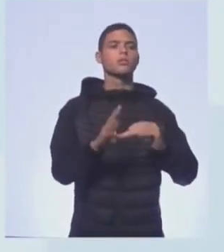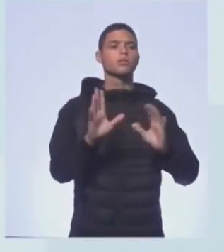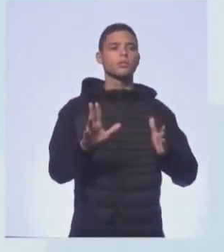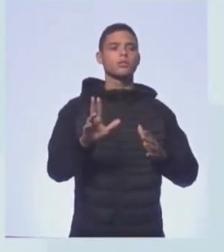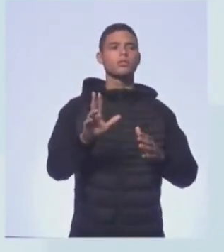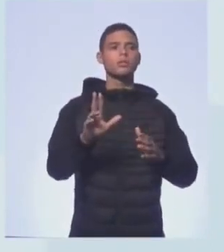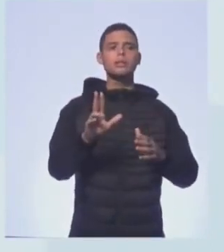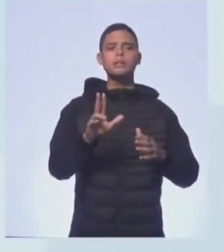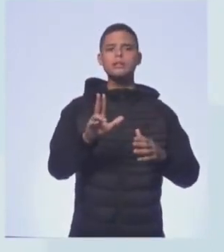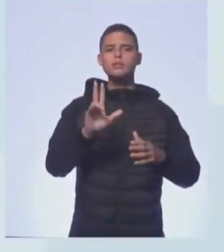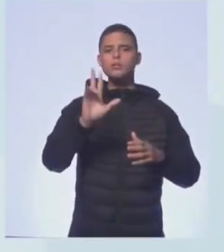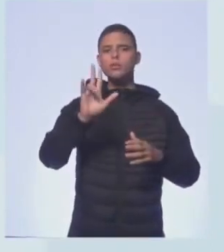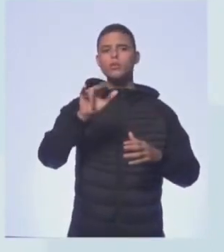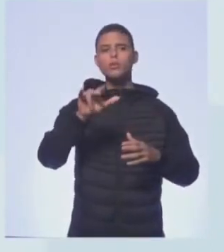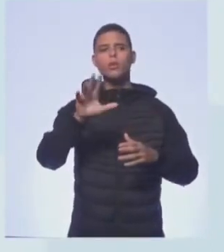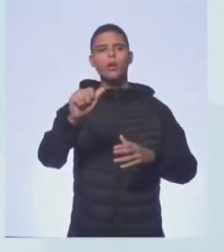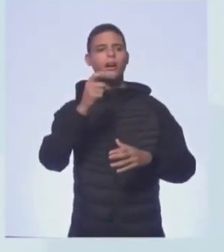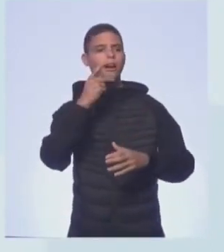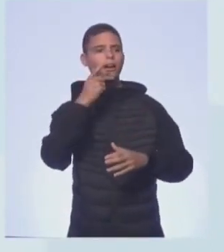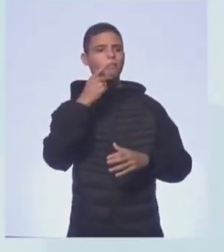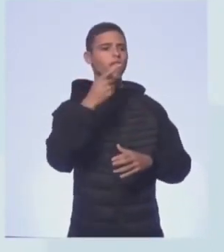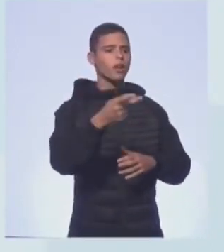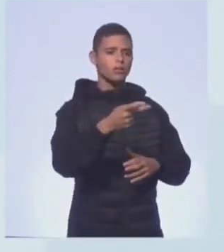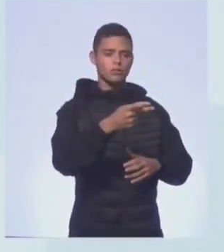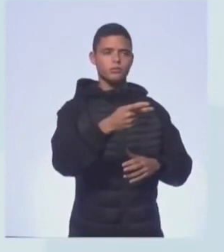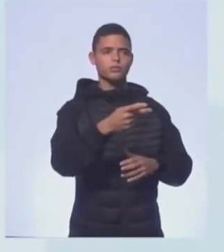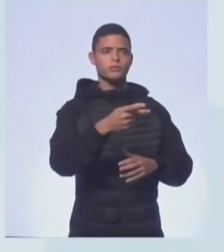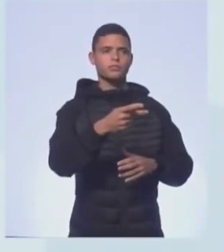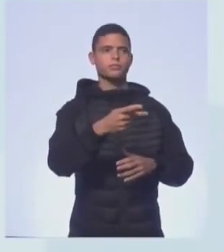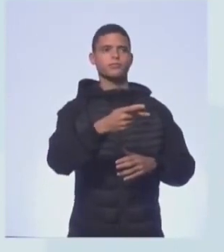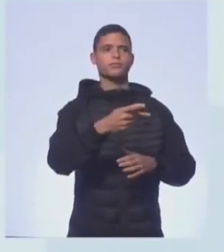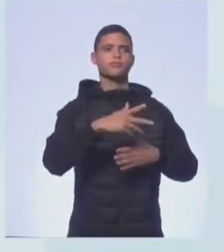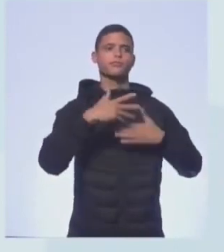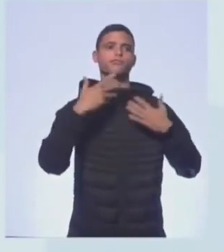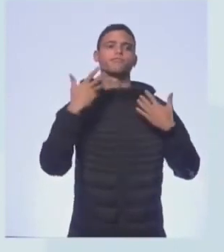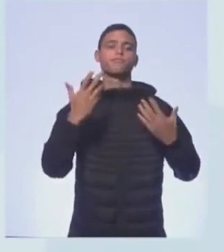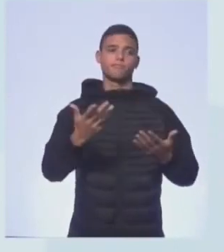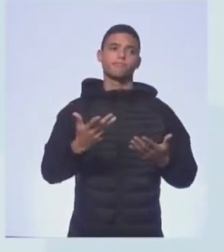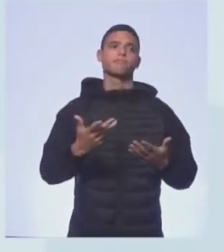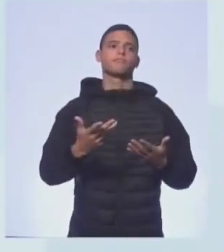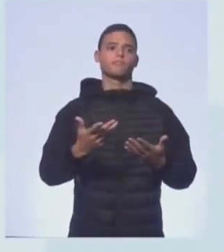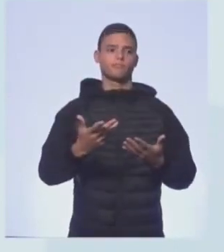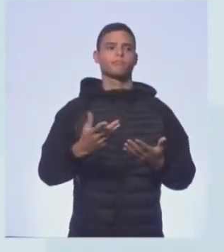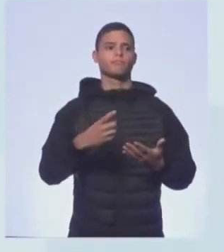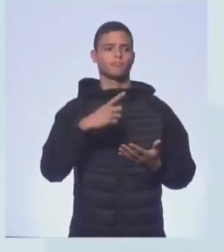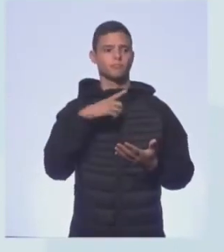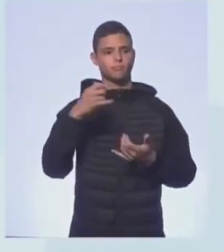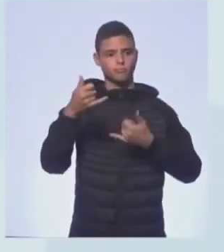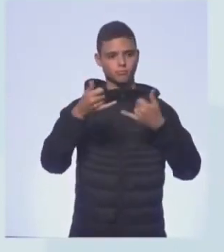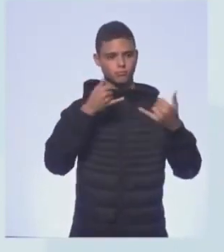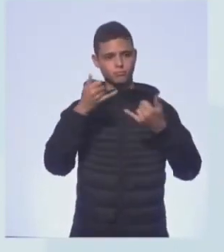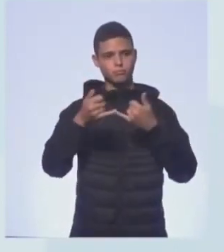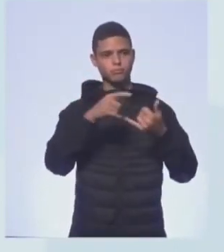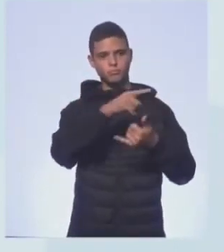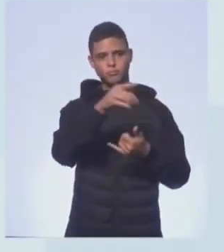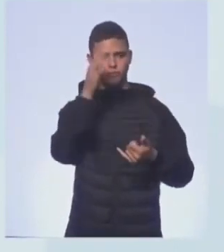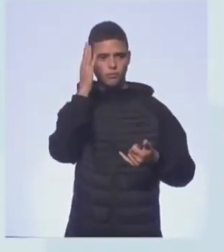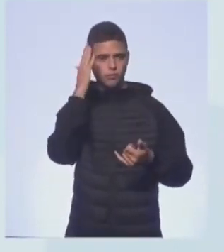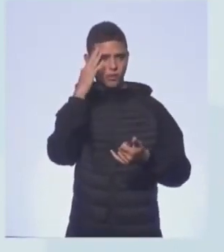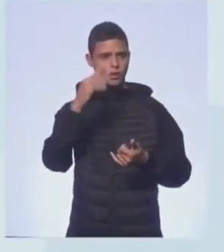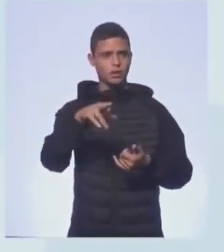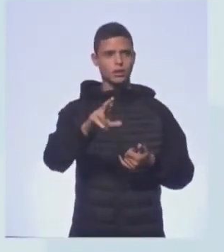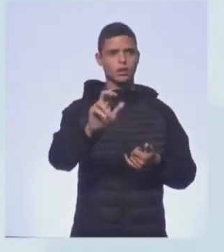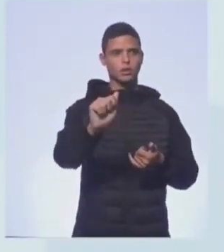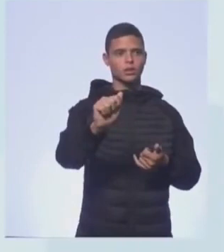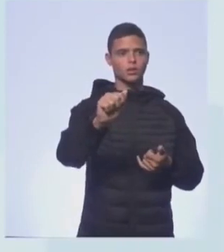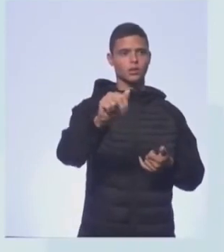fala. Já é um texto muito comum nesse tipo de abordagem, né? Aí vem a informação, obviamente, você sabia que vacinas de